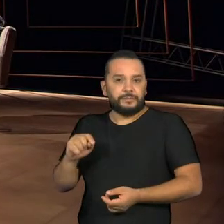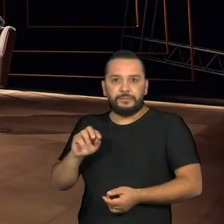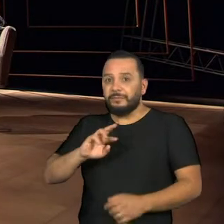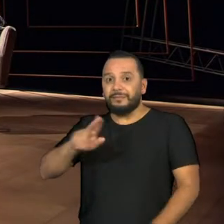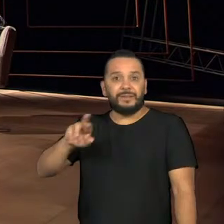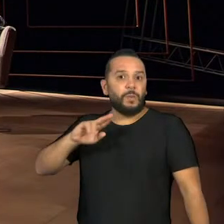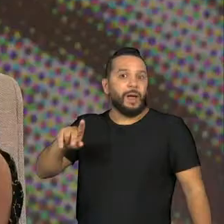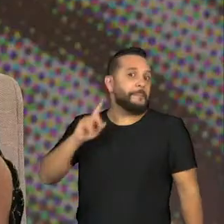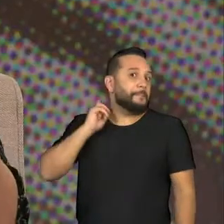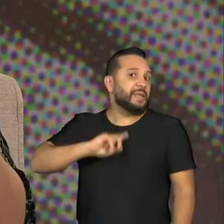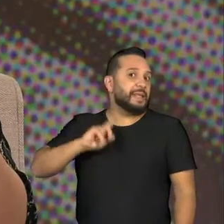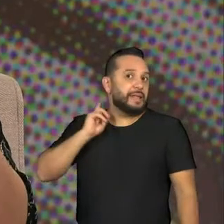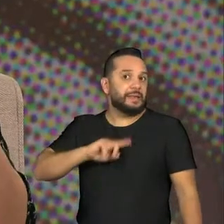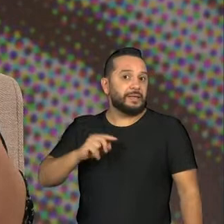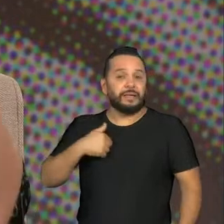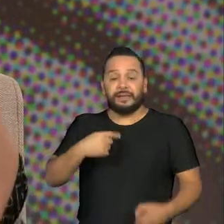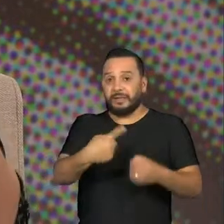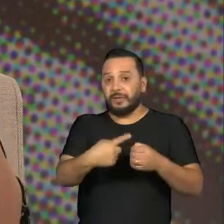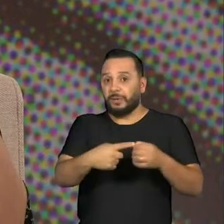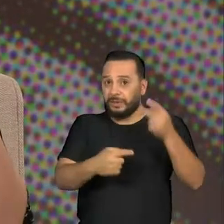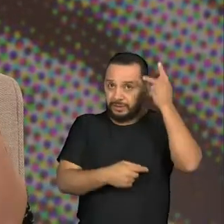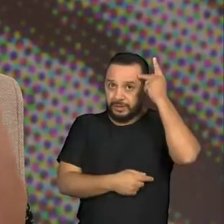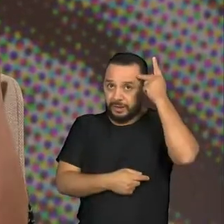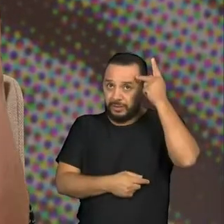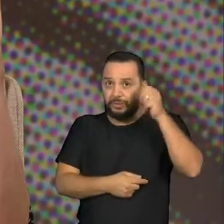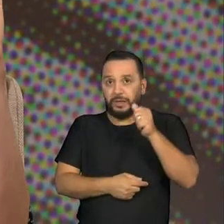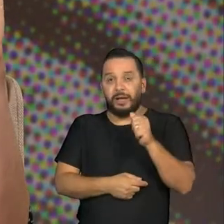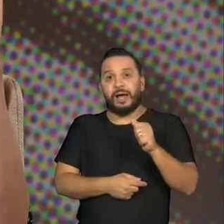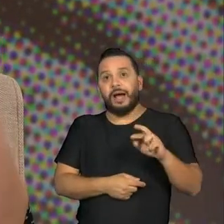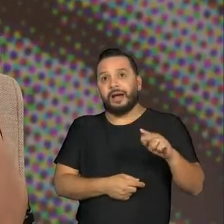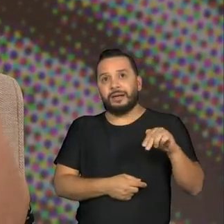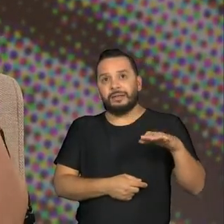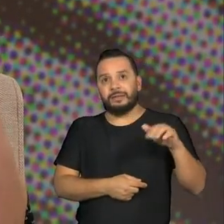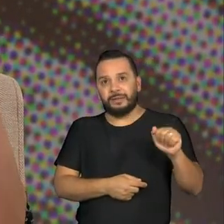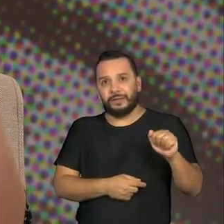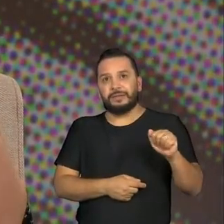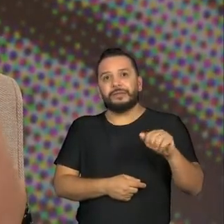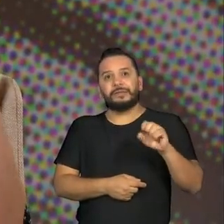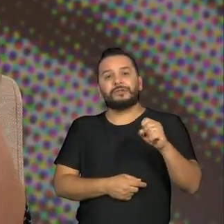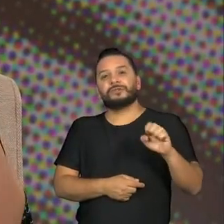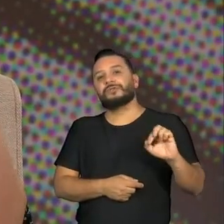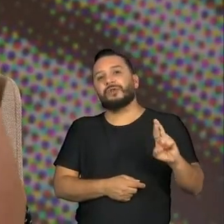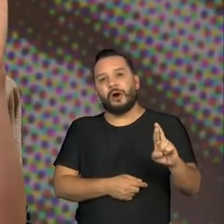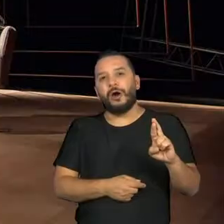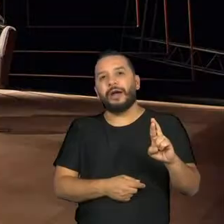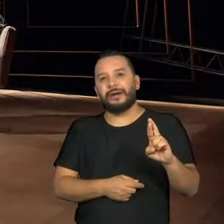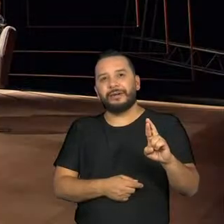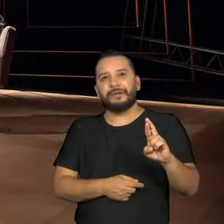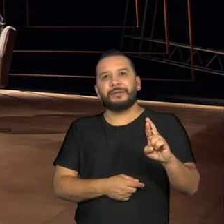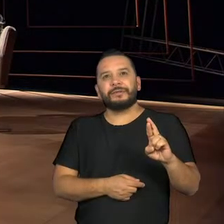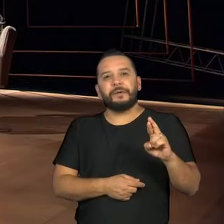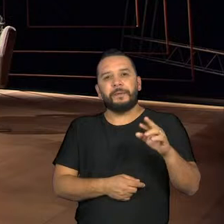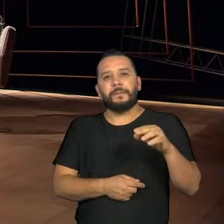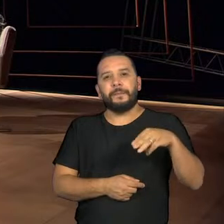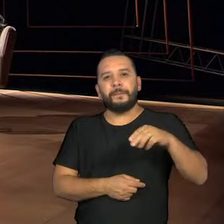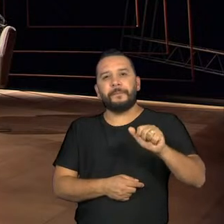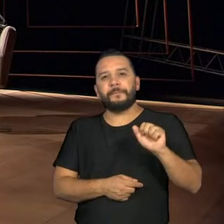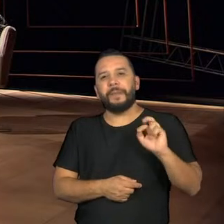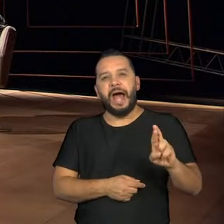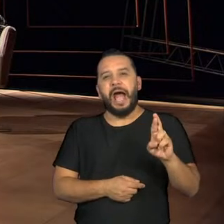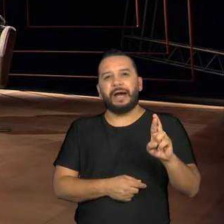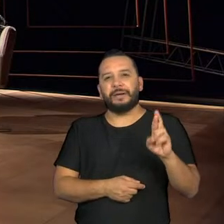mineiro. Interior de São Paulo, você pensa assim, Arnaldo, sai do SOR, que o SOR faz mar.